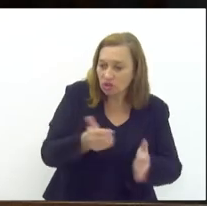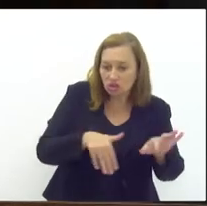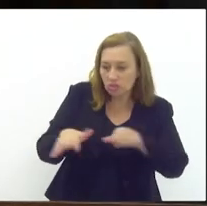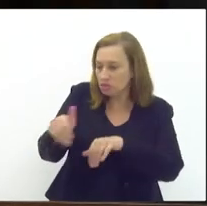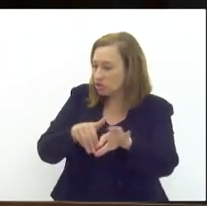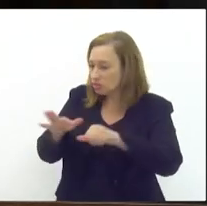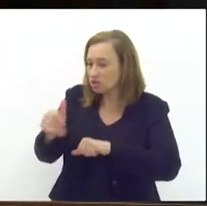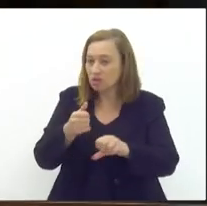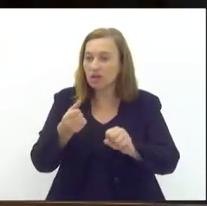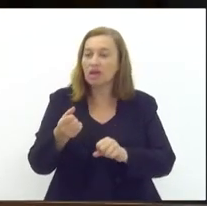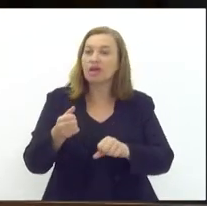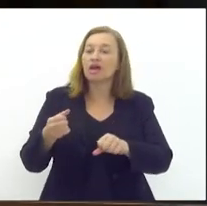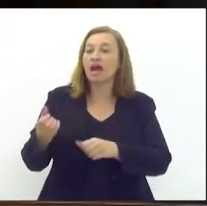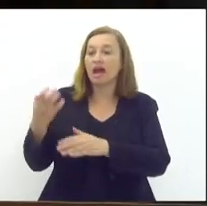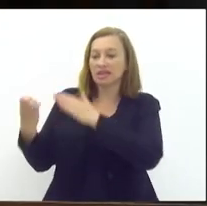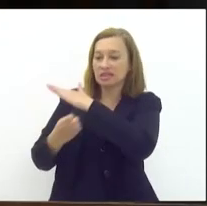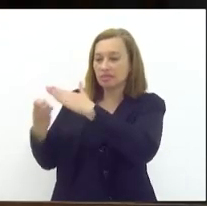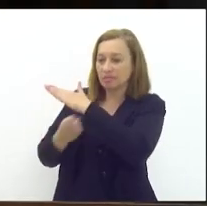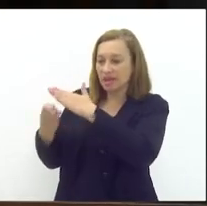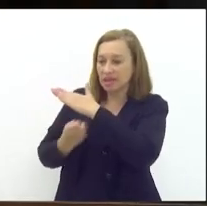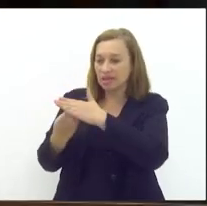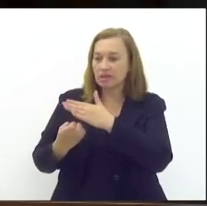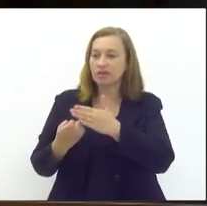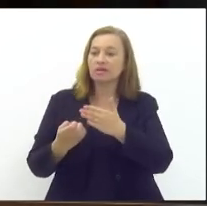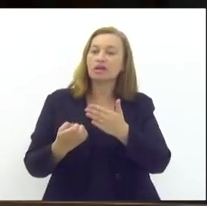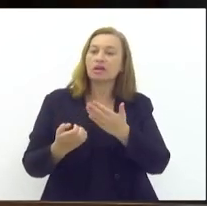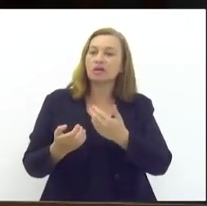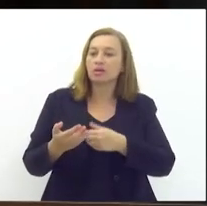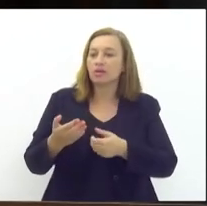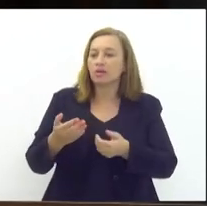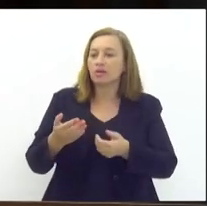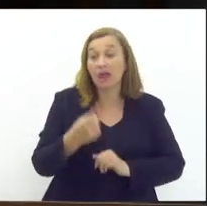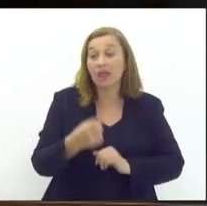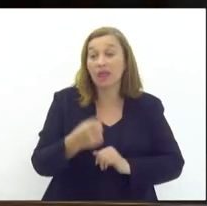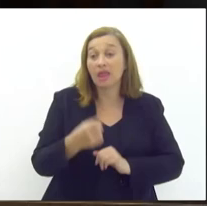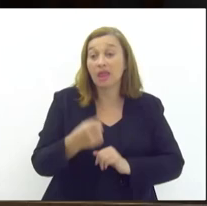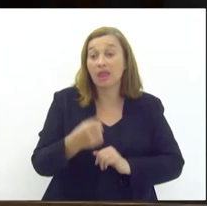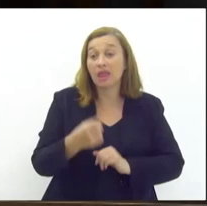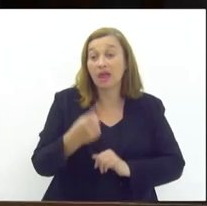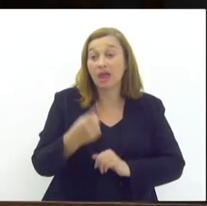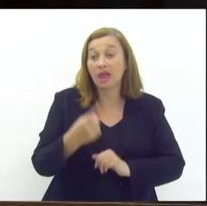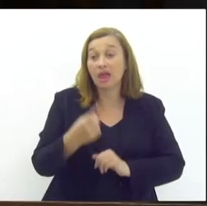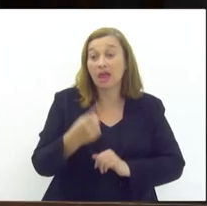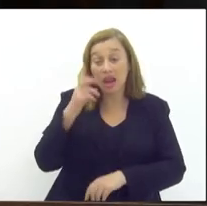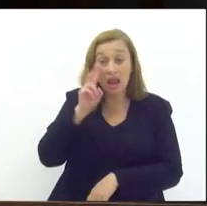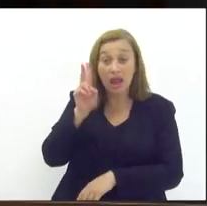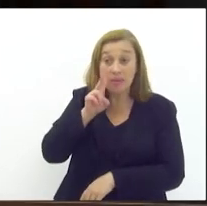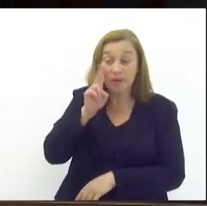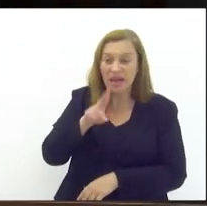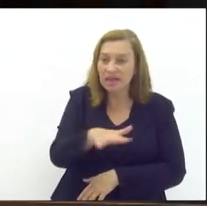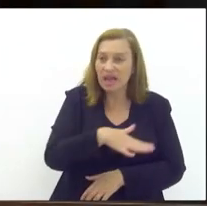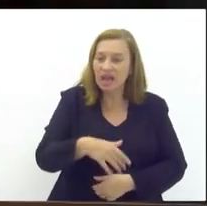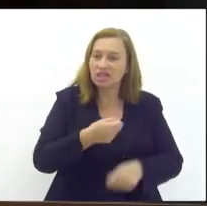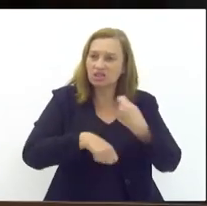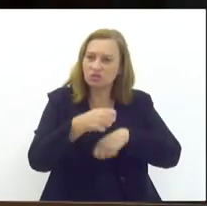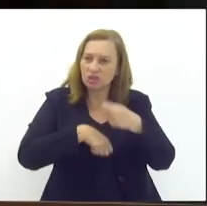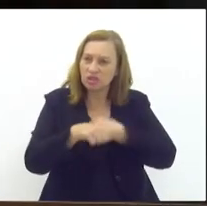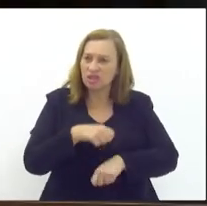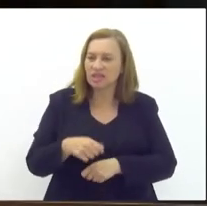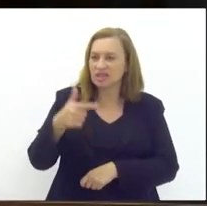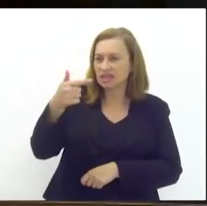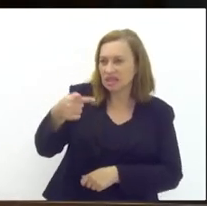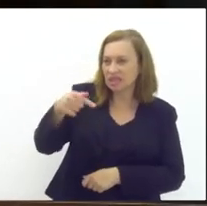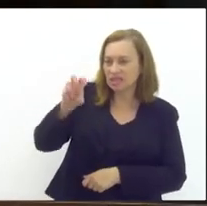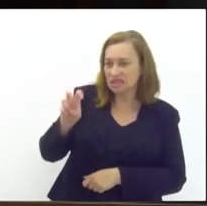para poder colocar dinheiro no caixa para a gente conseguir fazer as políticas públicas que são necessárias nesse estado Vale lembrar que o nosso contém suas administrativo tem 75% do nosso